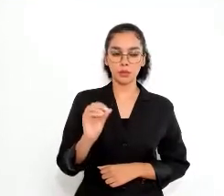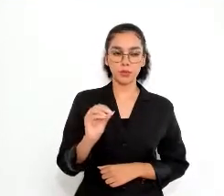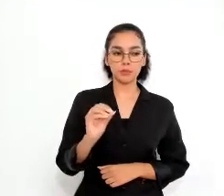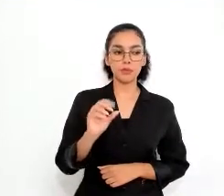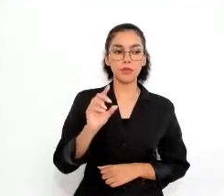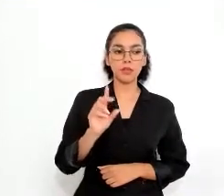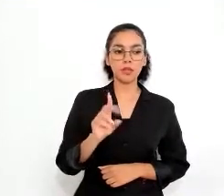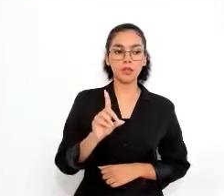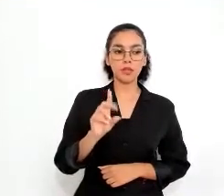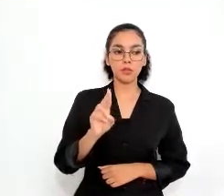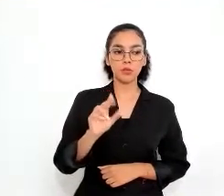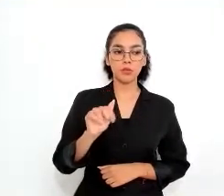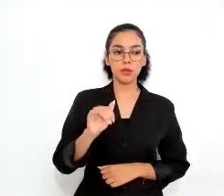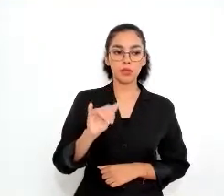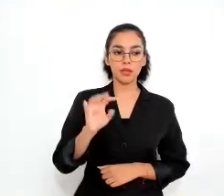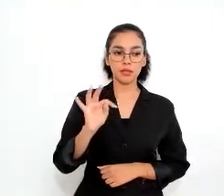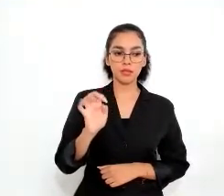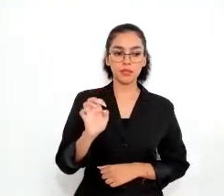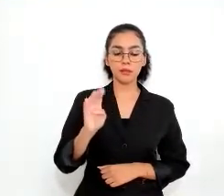bola na